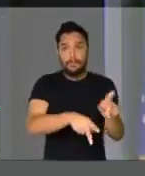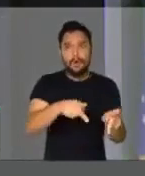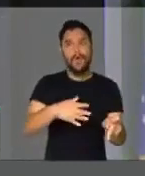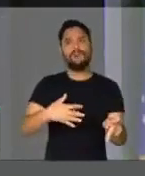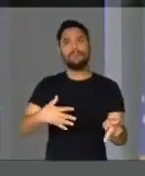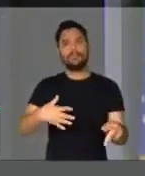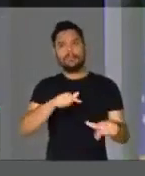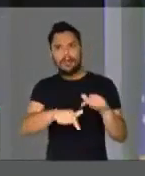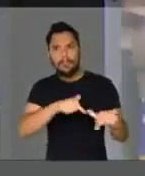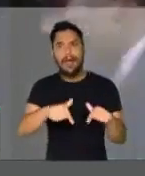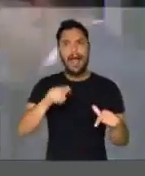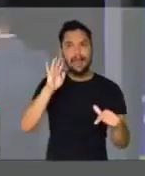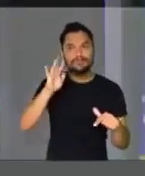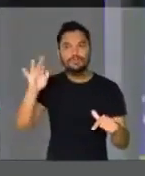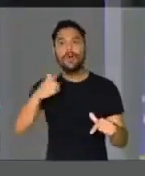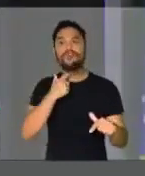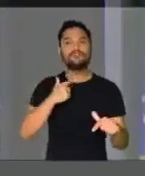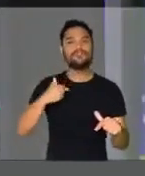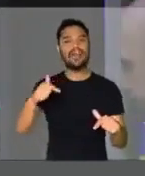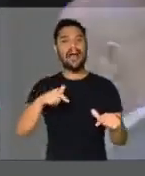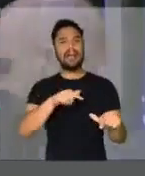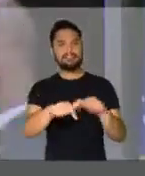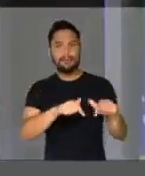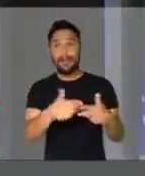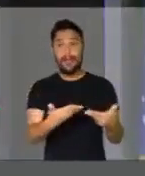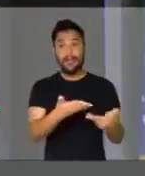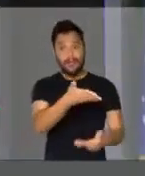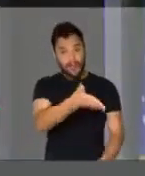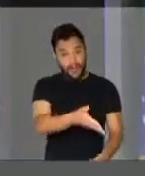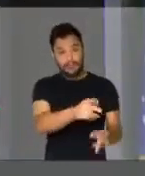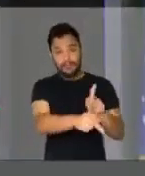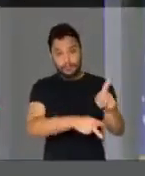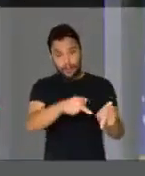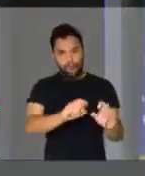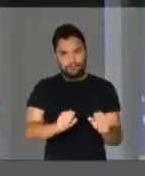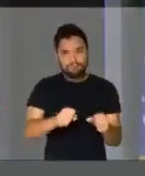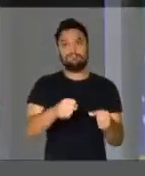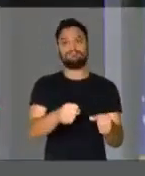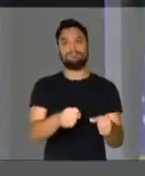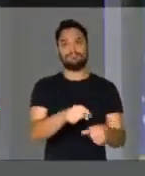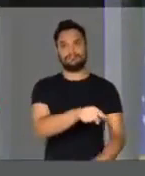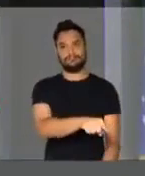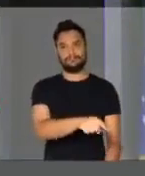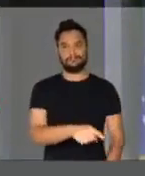festeiro, trabalhador, sonhador e, acima de tudo, um povo batalhador.